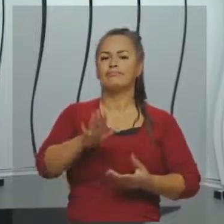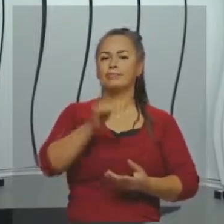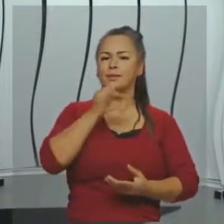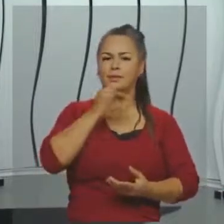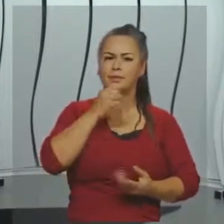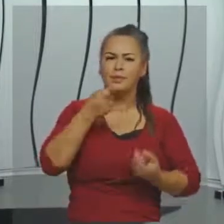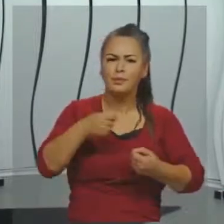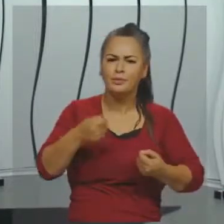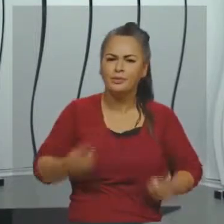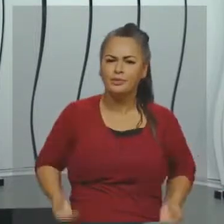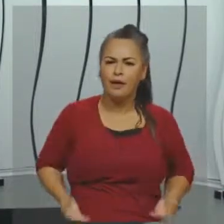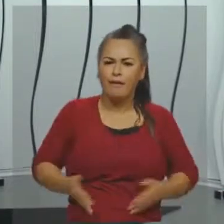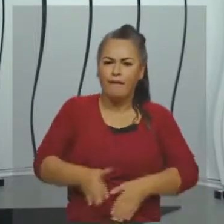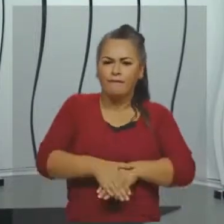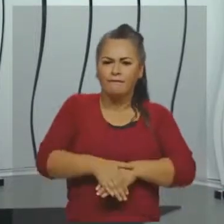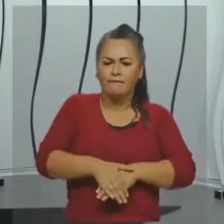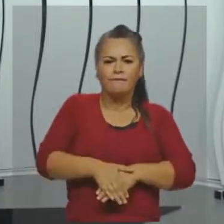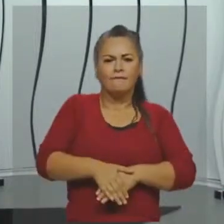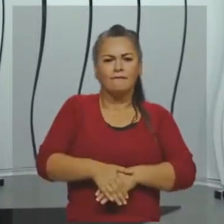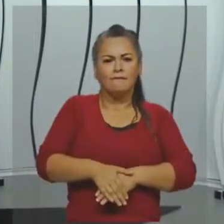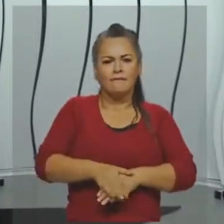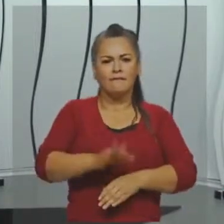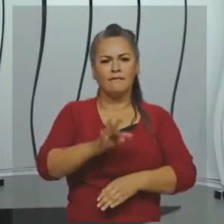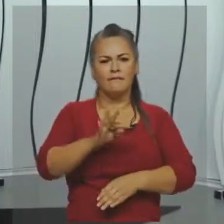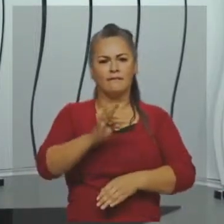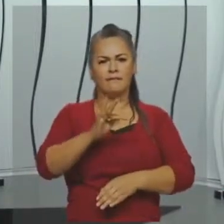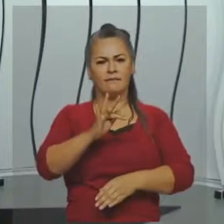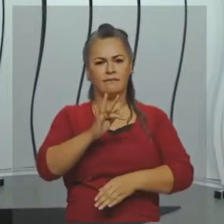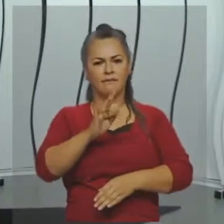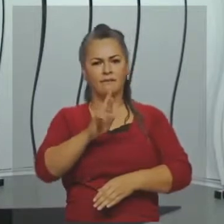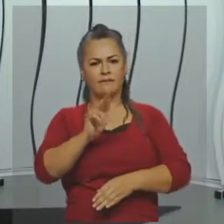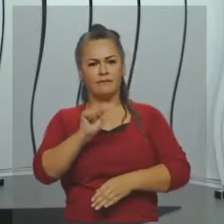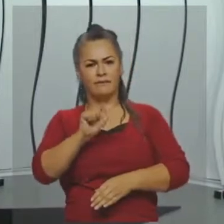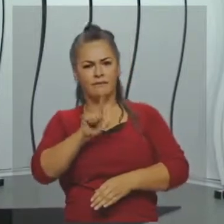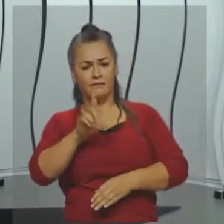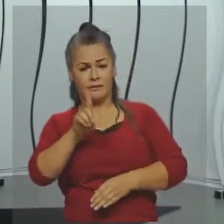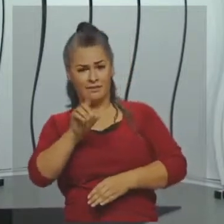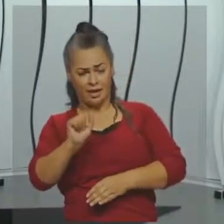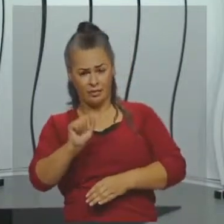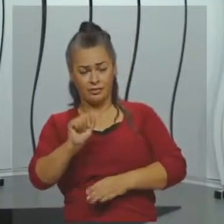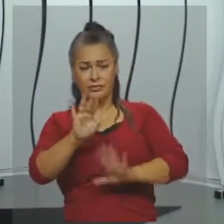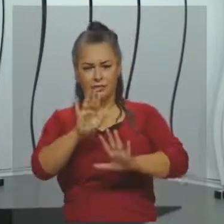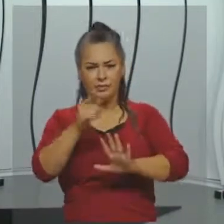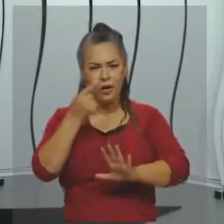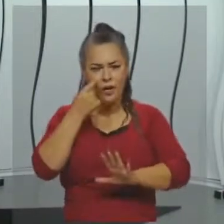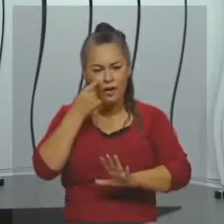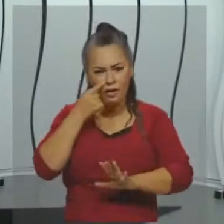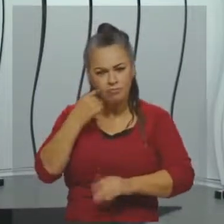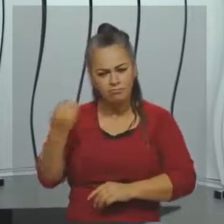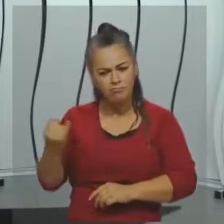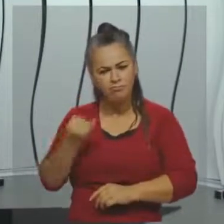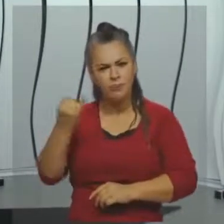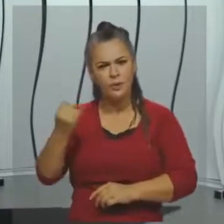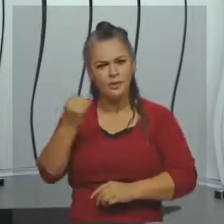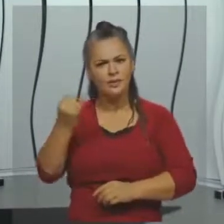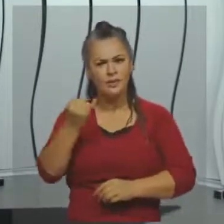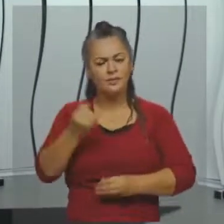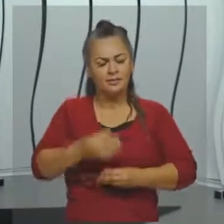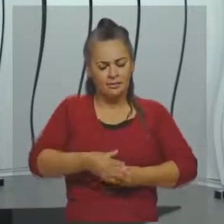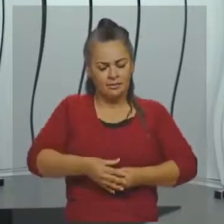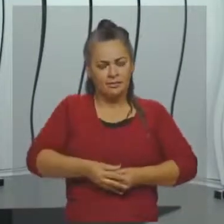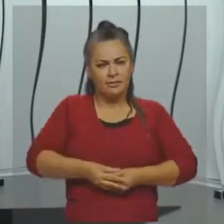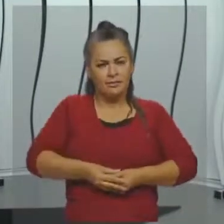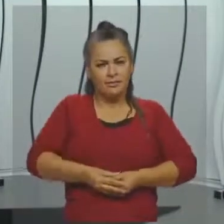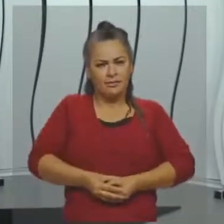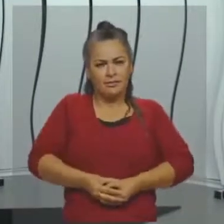órgão armazenador, como é o caso da bexiga, armazenando a urina, para que você possa fazer as suas atividades diárias sem estar o